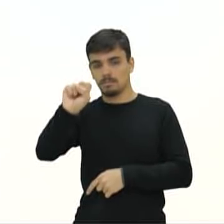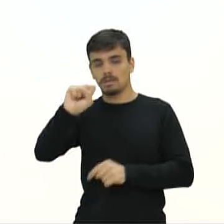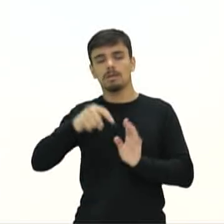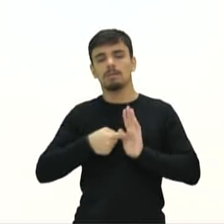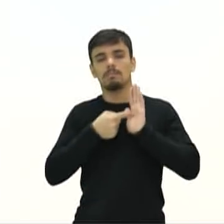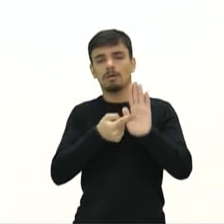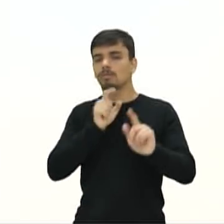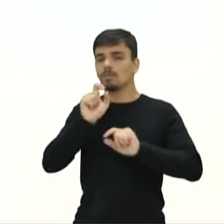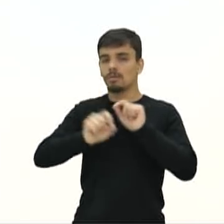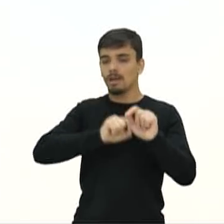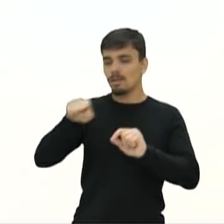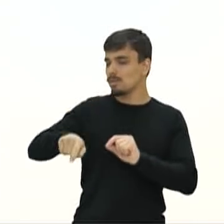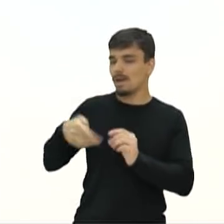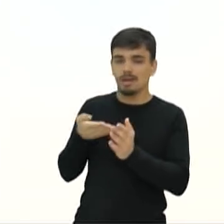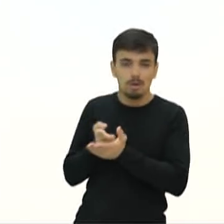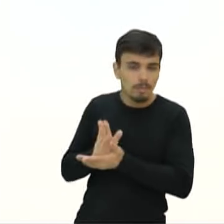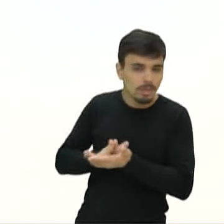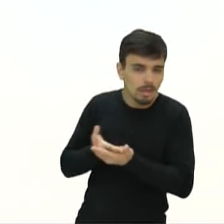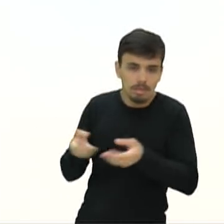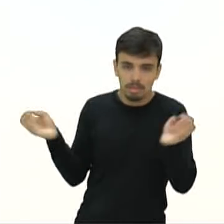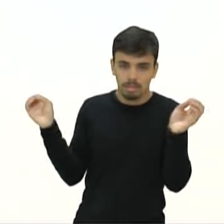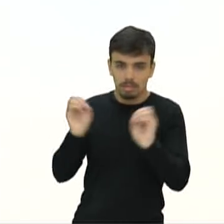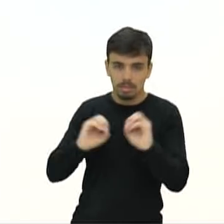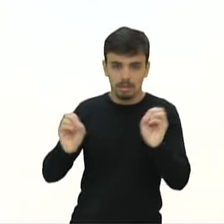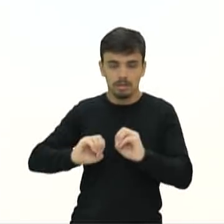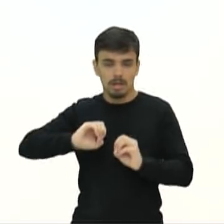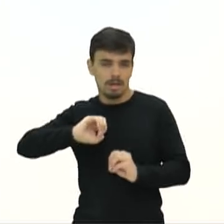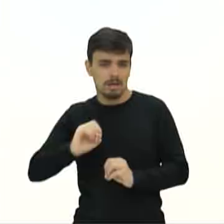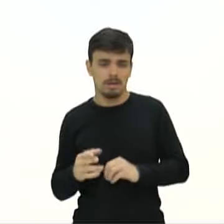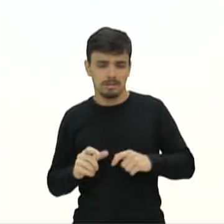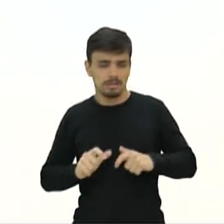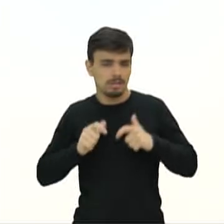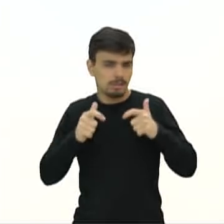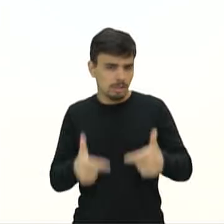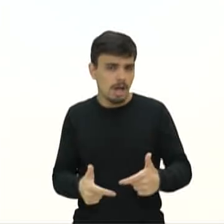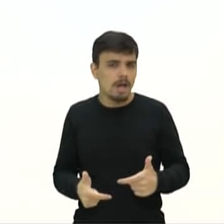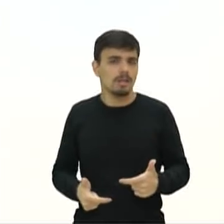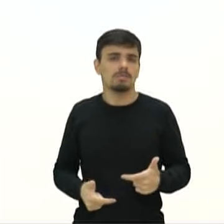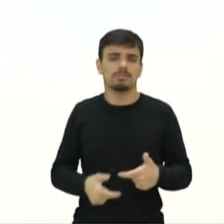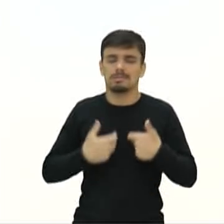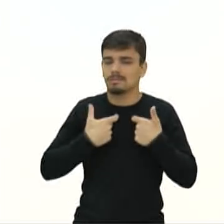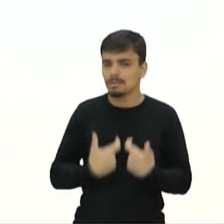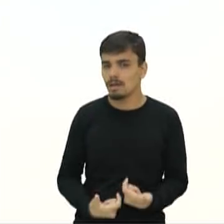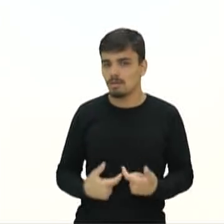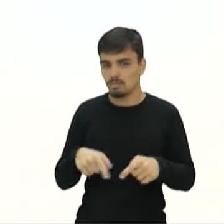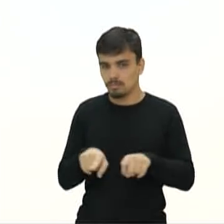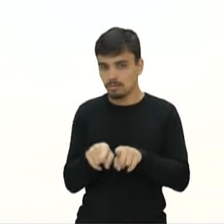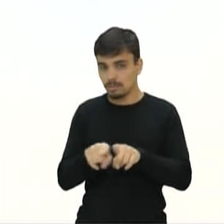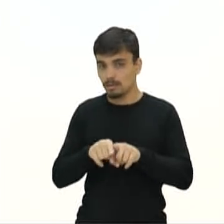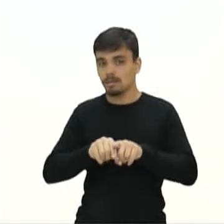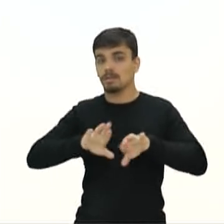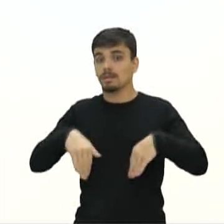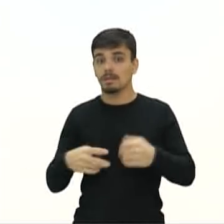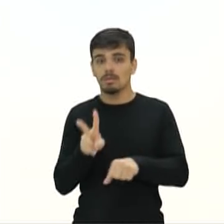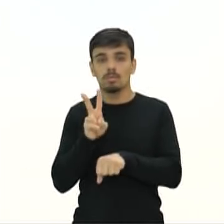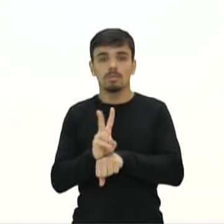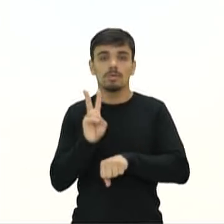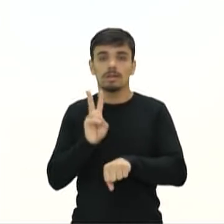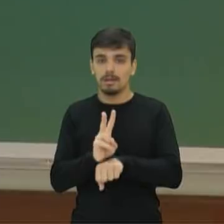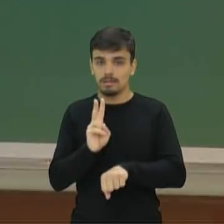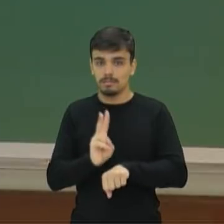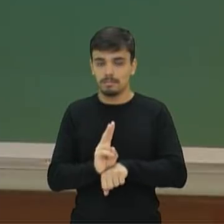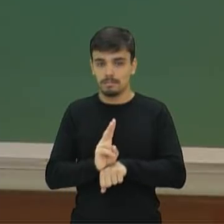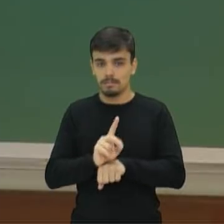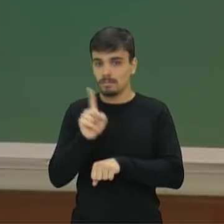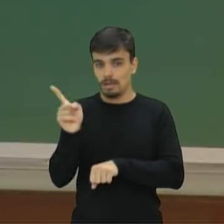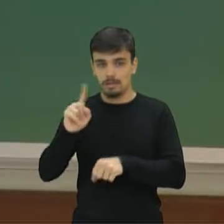ser incomodado por ninguém. Mais ou menos chato, alguma coisa, ai que saco, tá? Então cuidado com a palavrinha, olha ali. Ela não